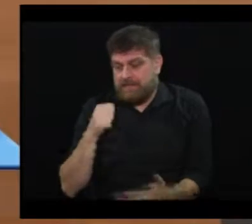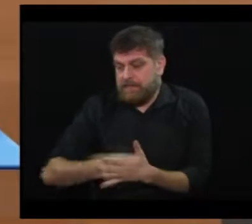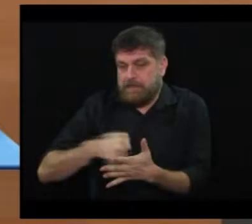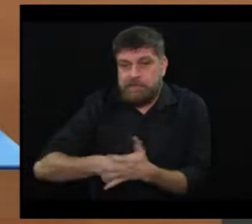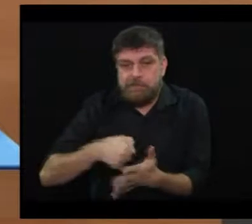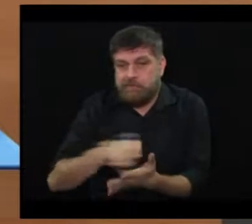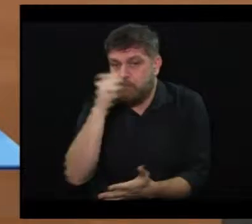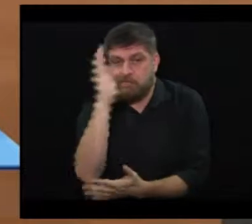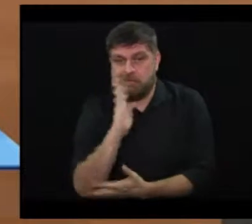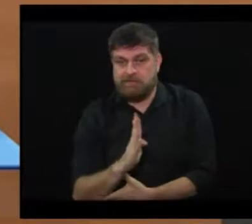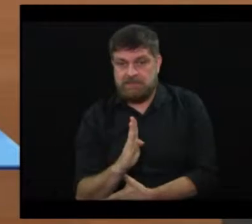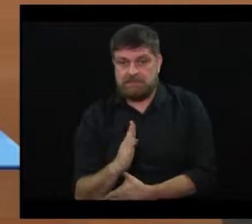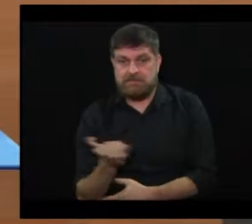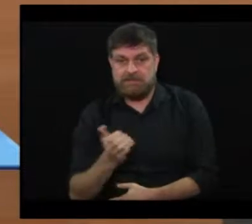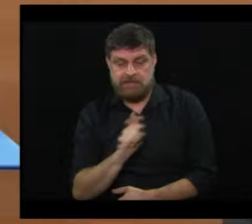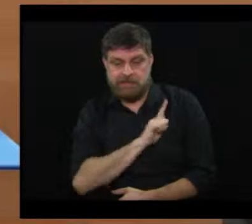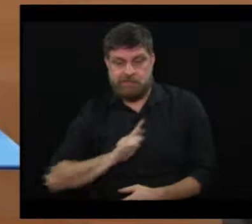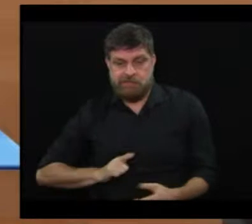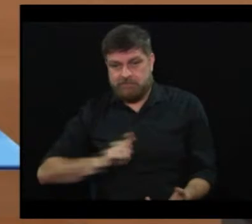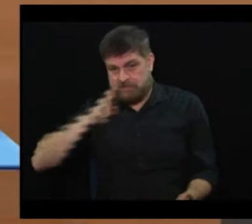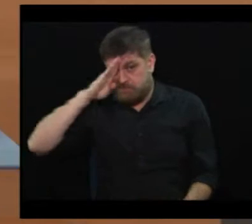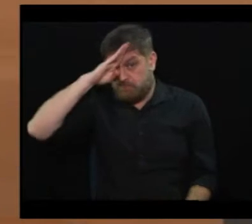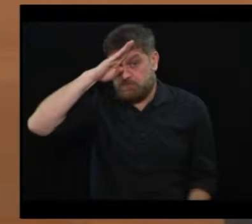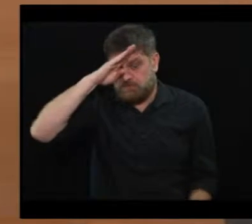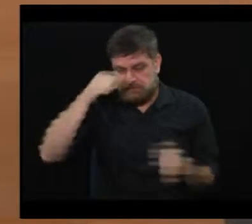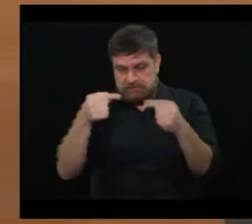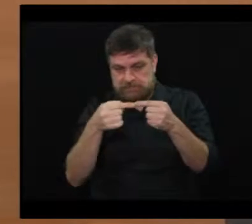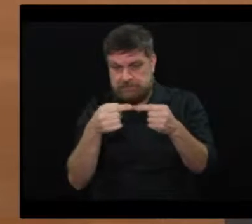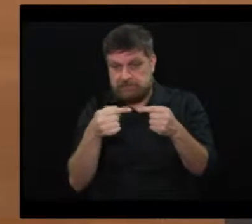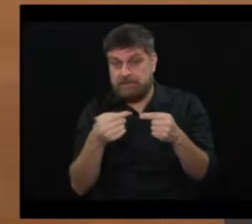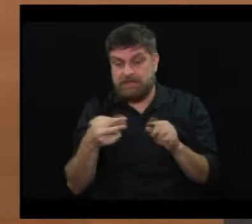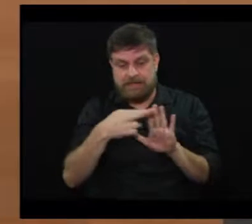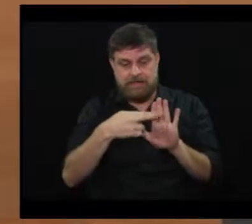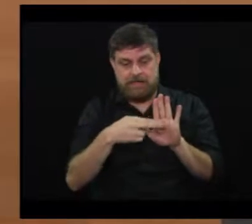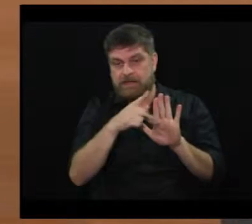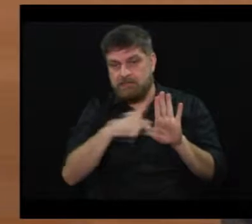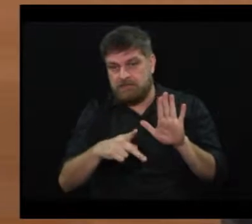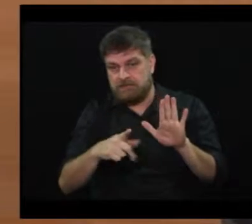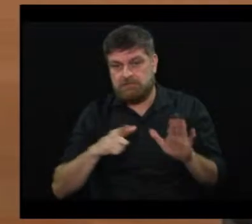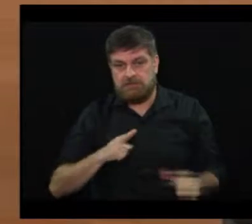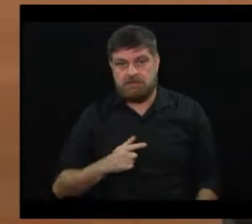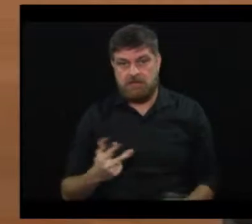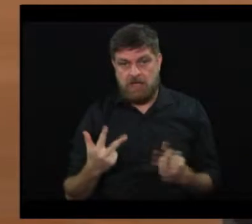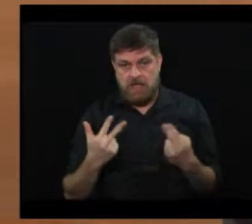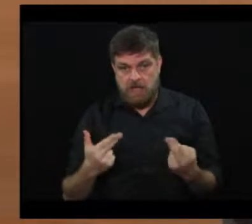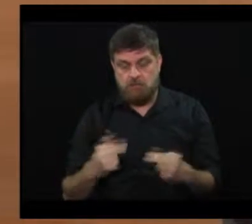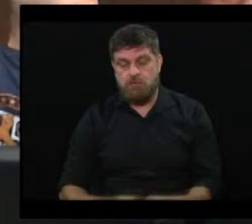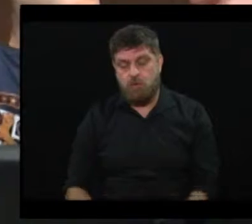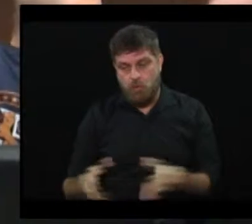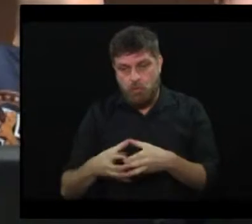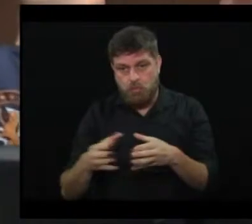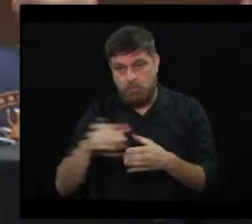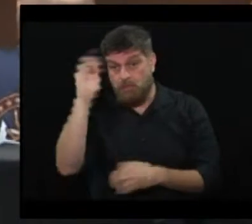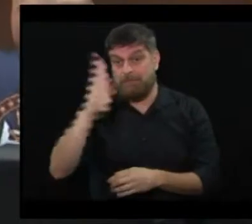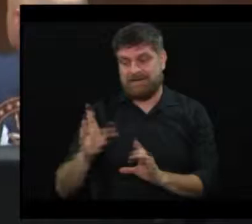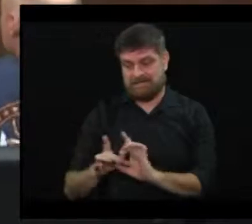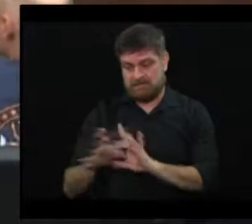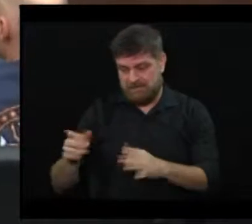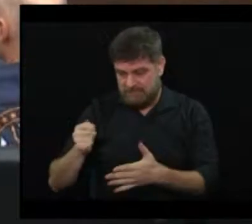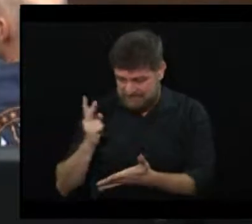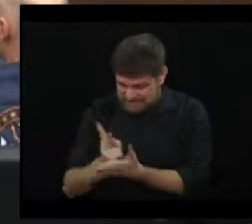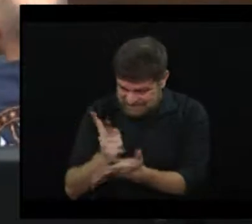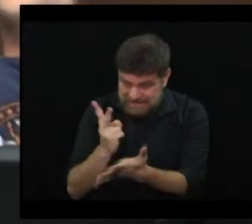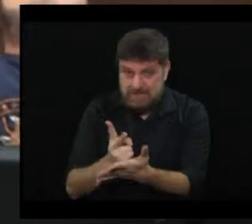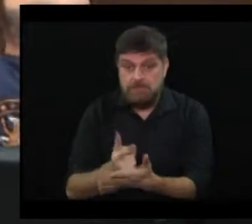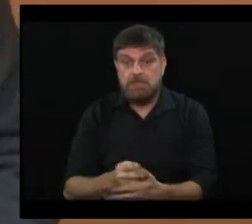Brasil, que defende esse governo, que defende a reforma da Previdência, como o MBL sempre fez. O tema discutido foi a